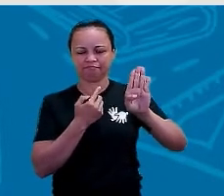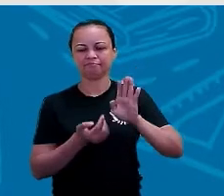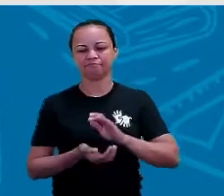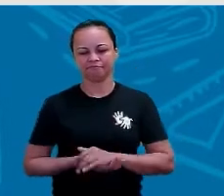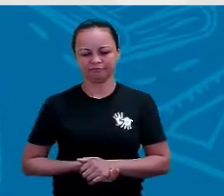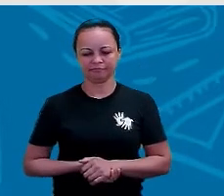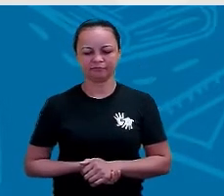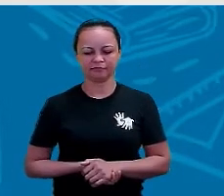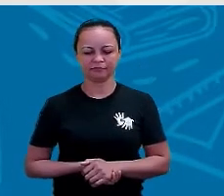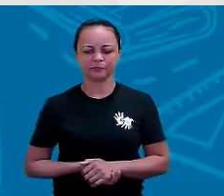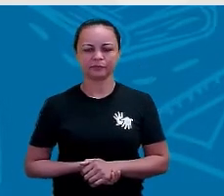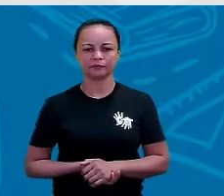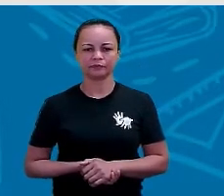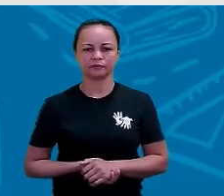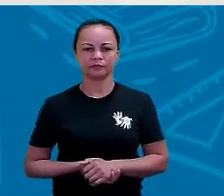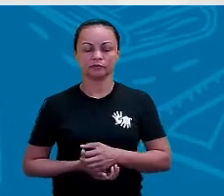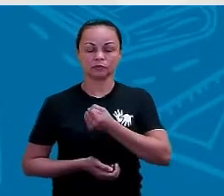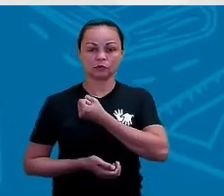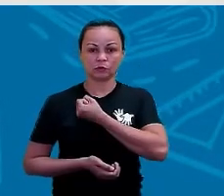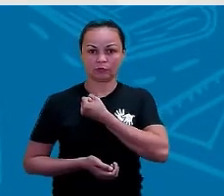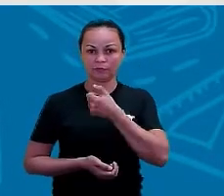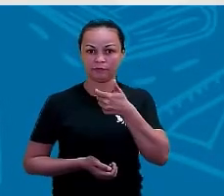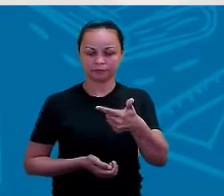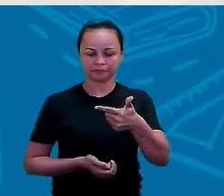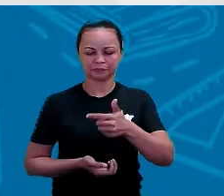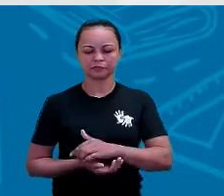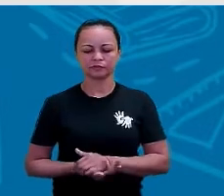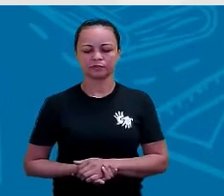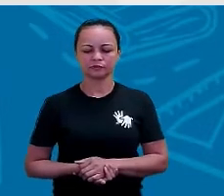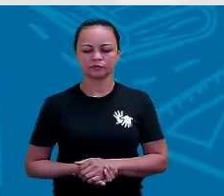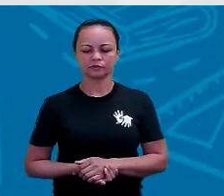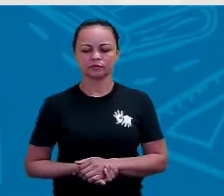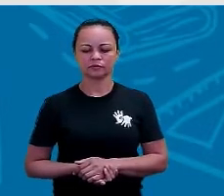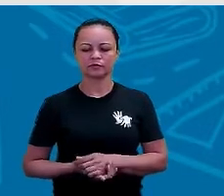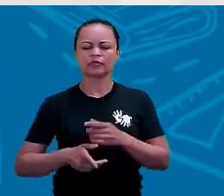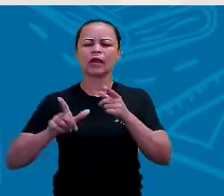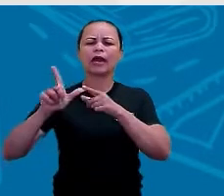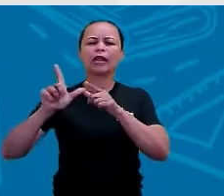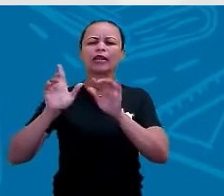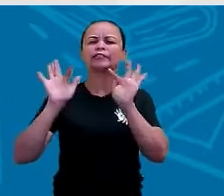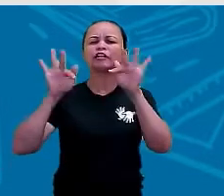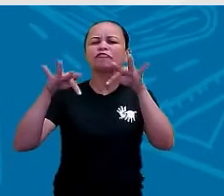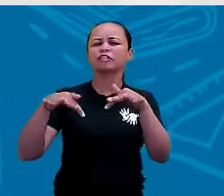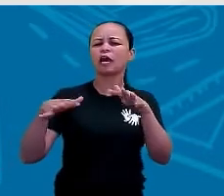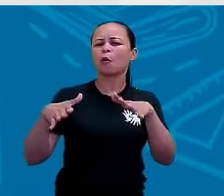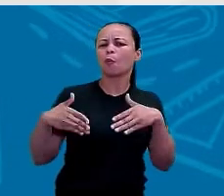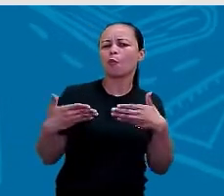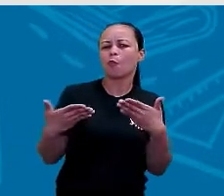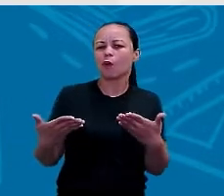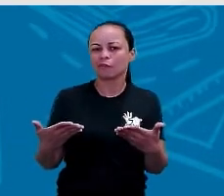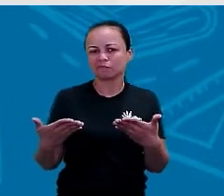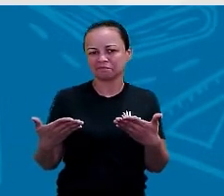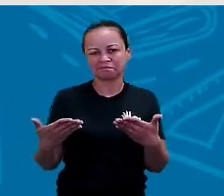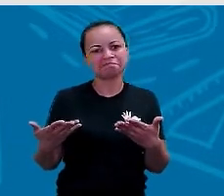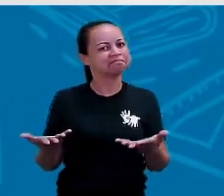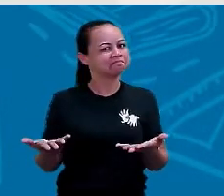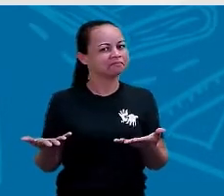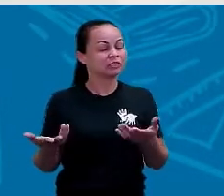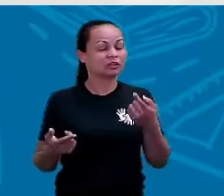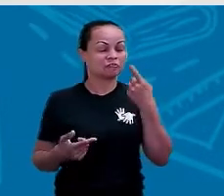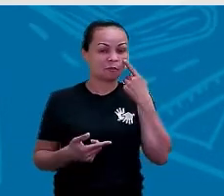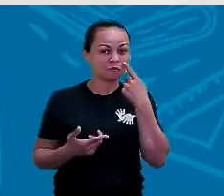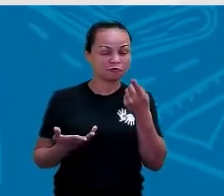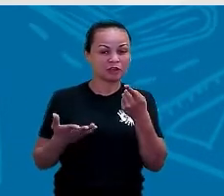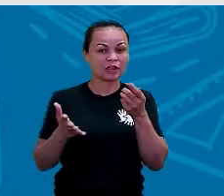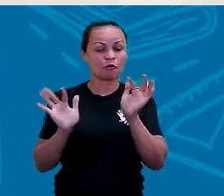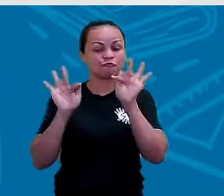mesmo. Número 2. Qual seria a letrinha final? Vamos aí para o